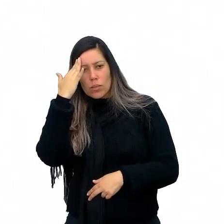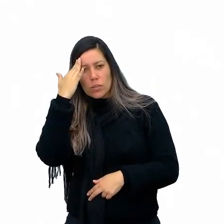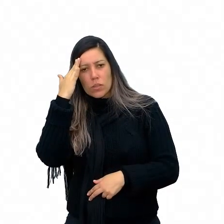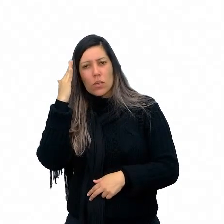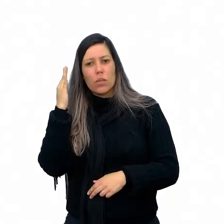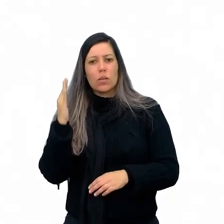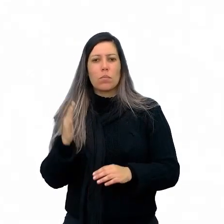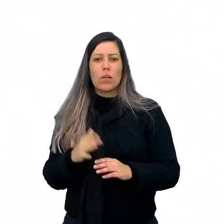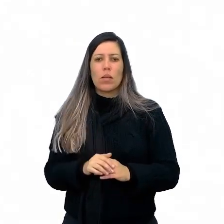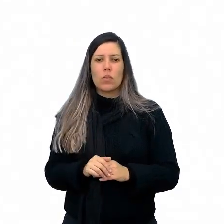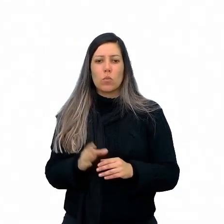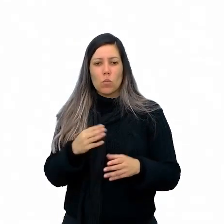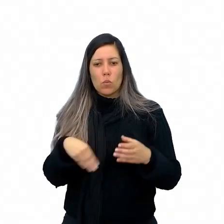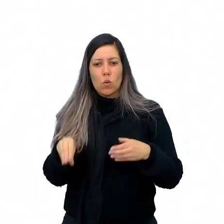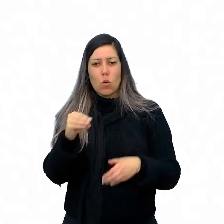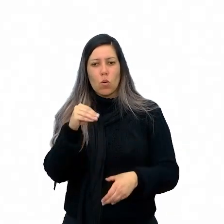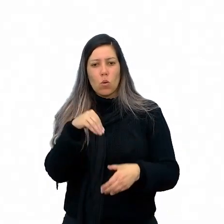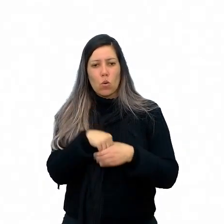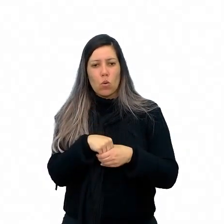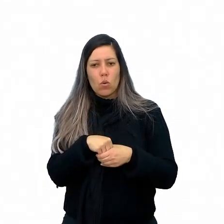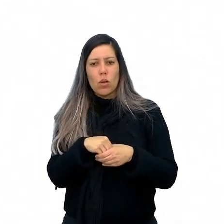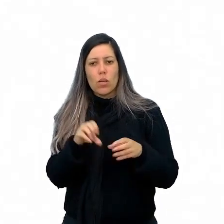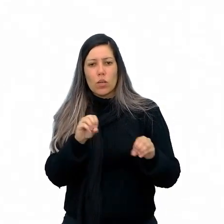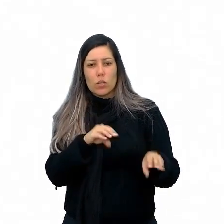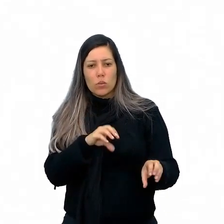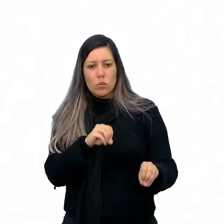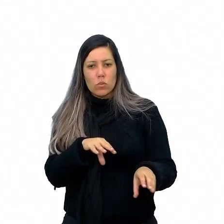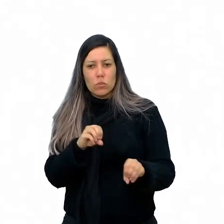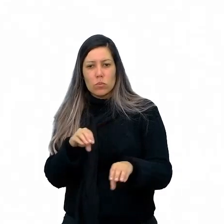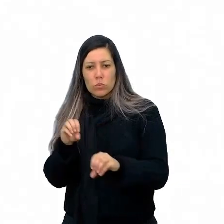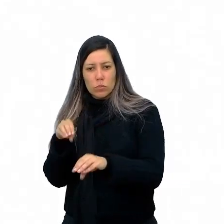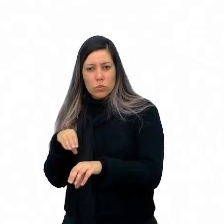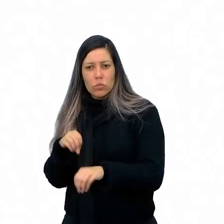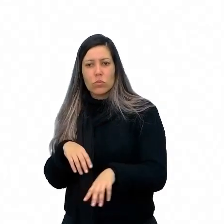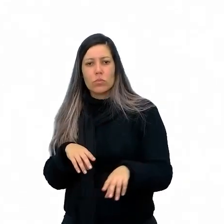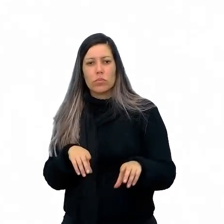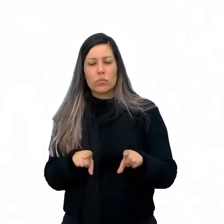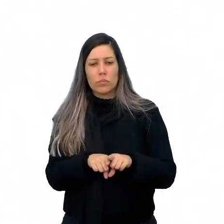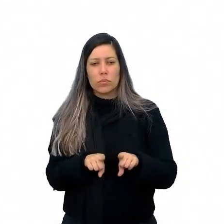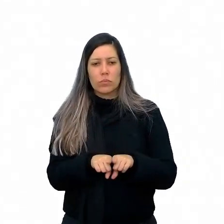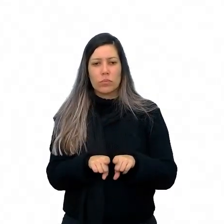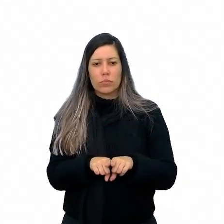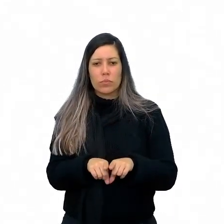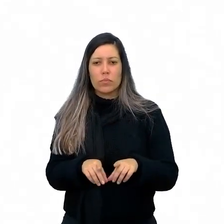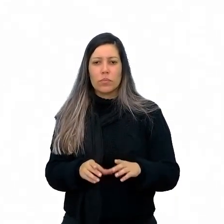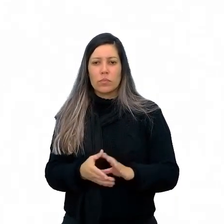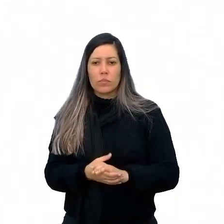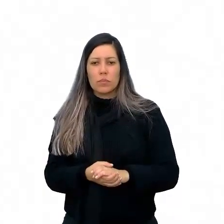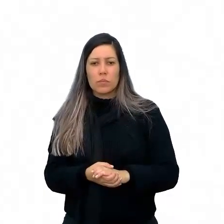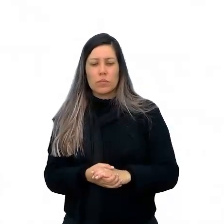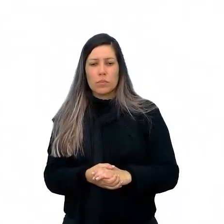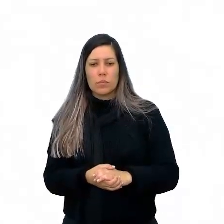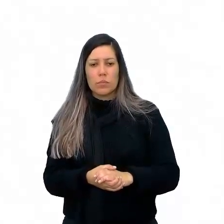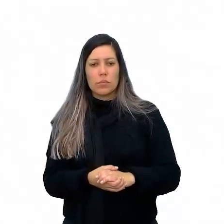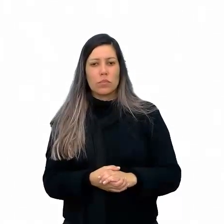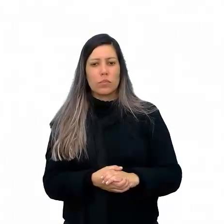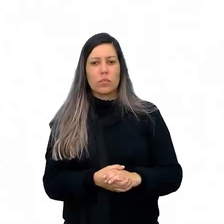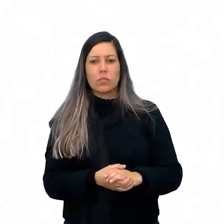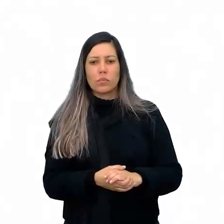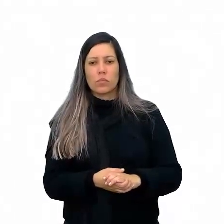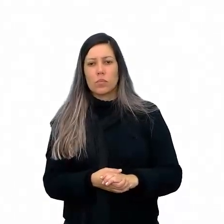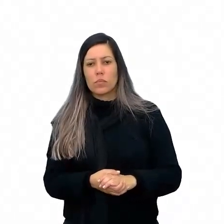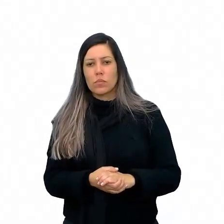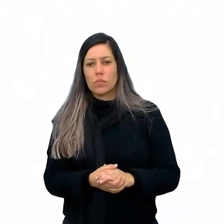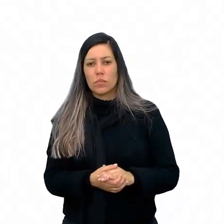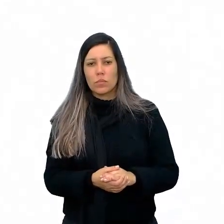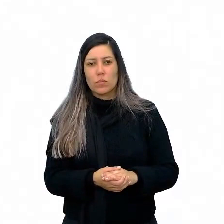do conteúdo e do ensino proposto por Débora Boll, tá bem? Então, uma vez que eu me deparei com esta